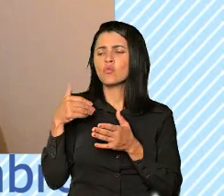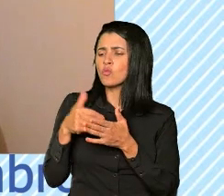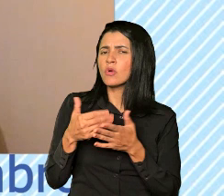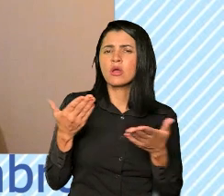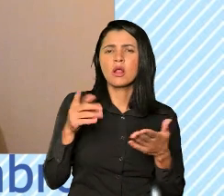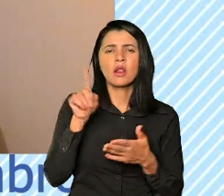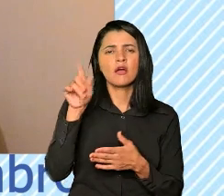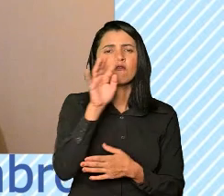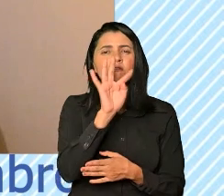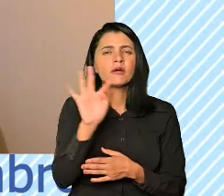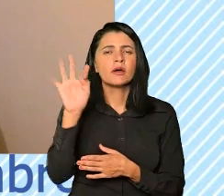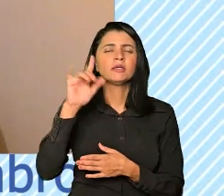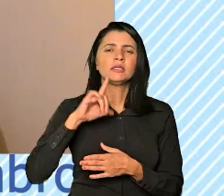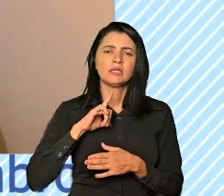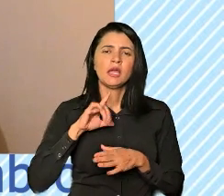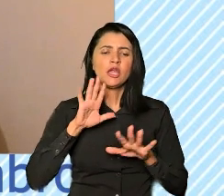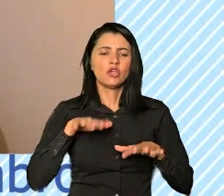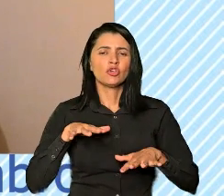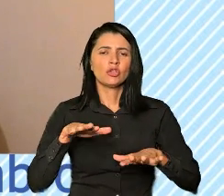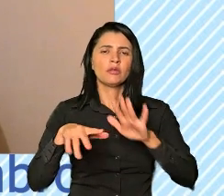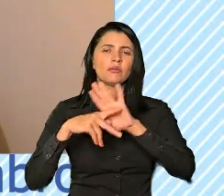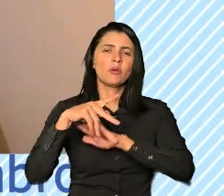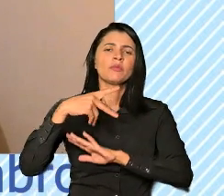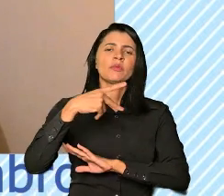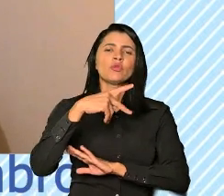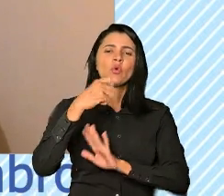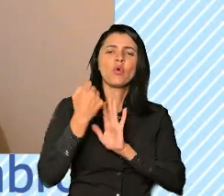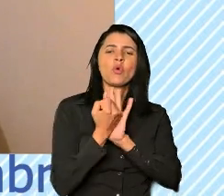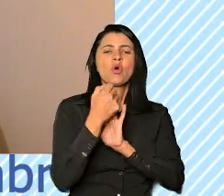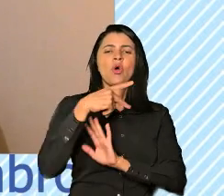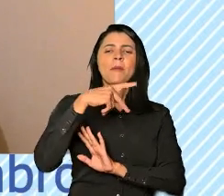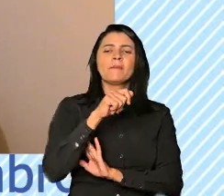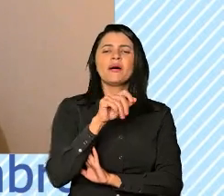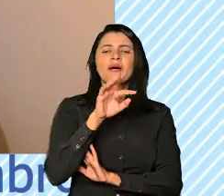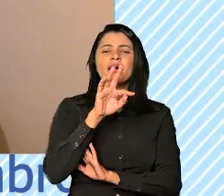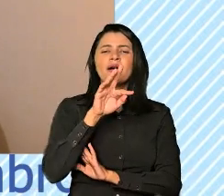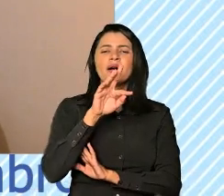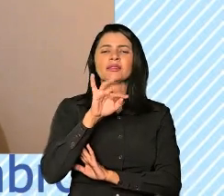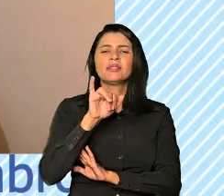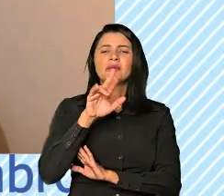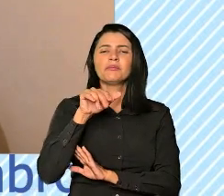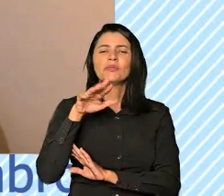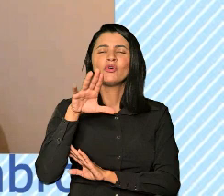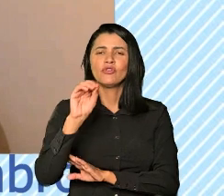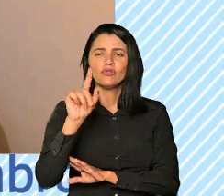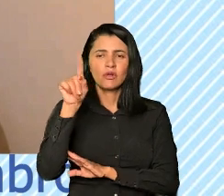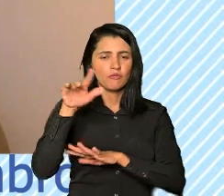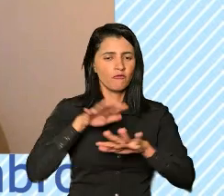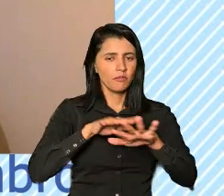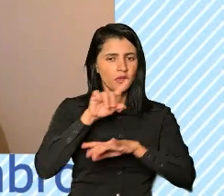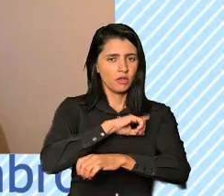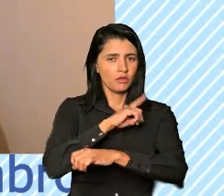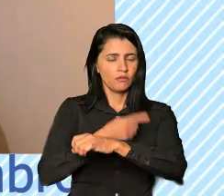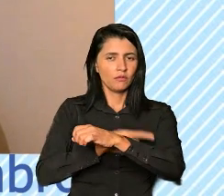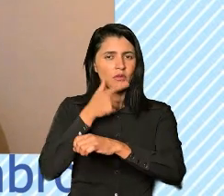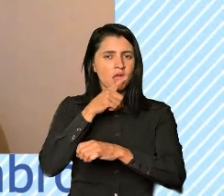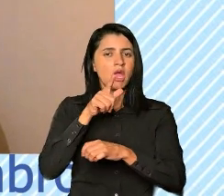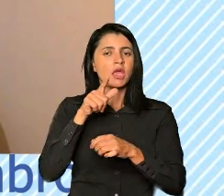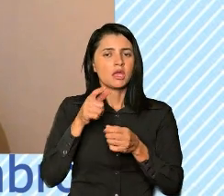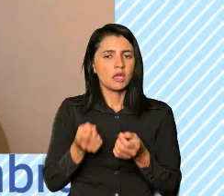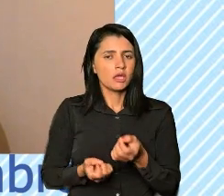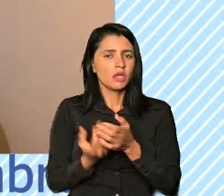na França tem as famosas Jornadas do Patrimônio, né? Então, teve um movimento feminino que criou as Jornadas do